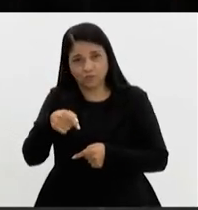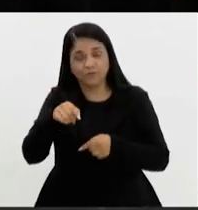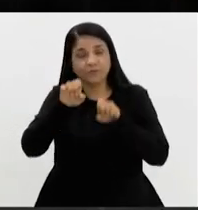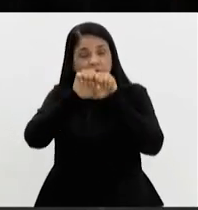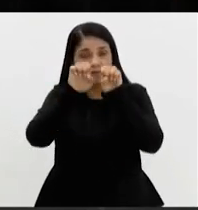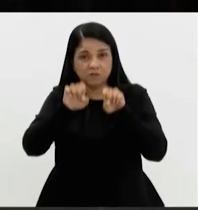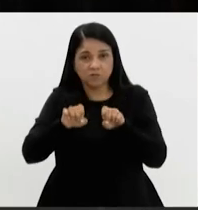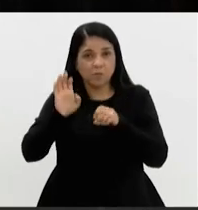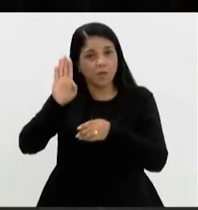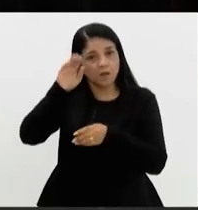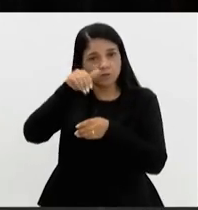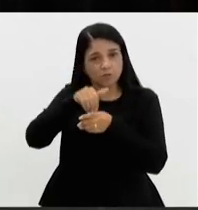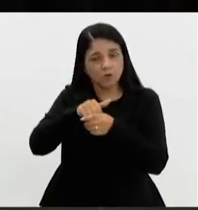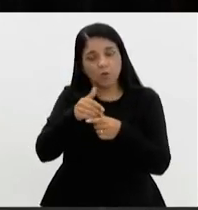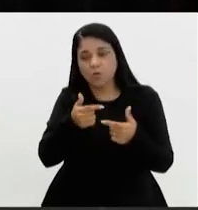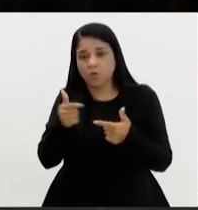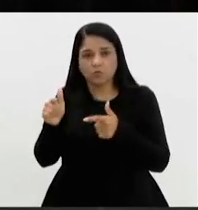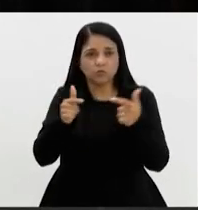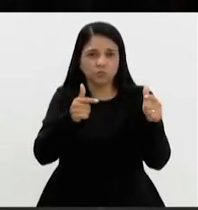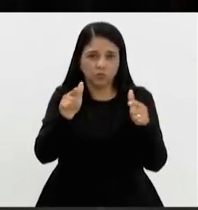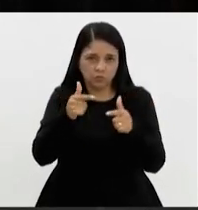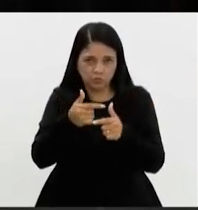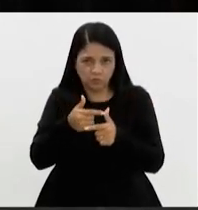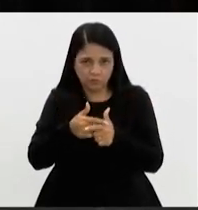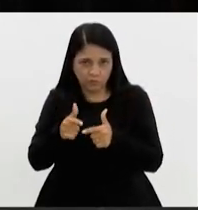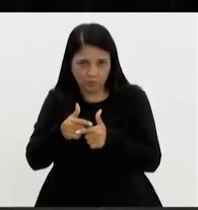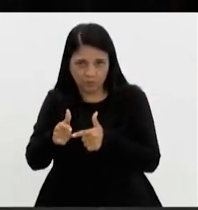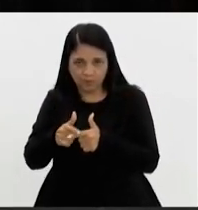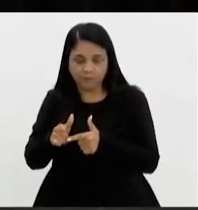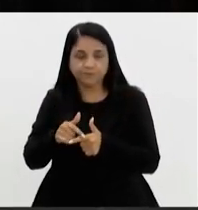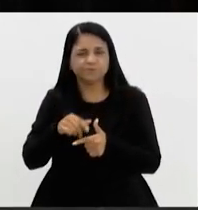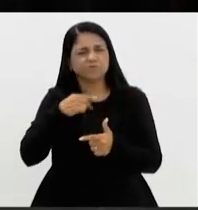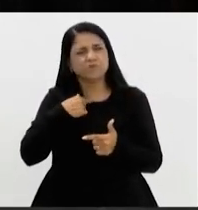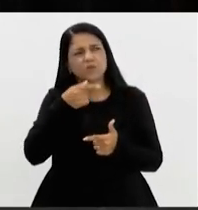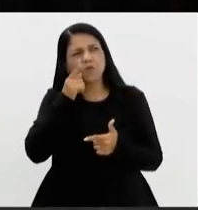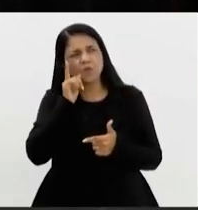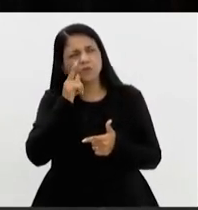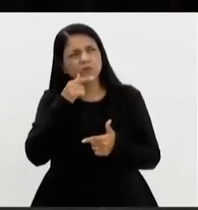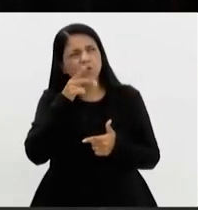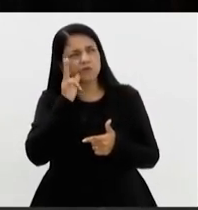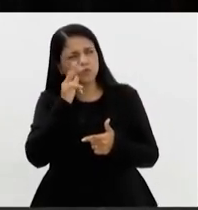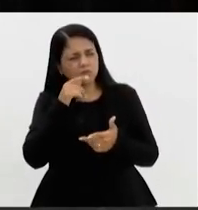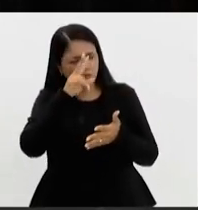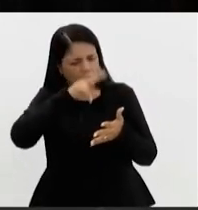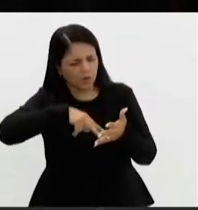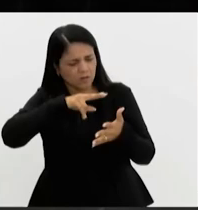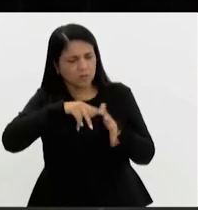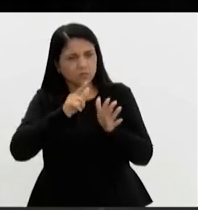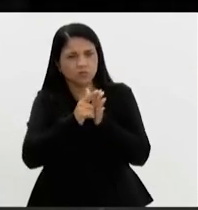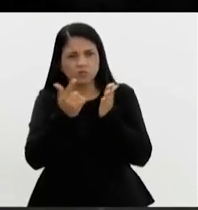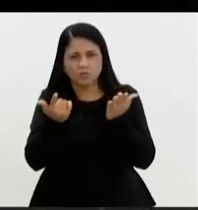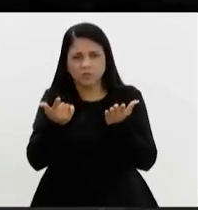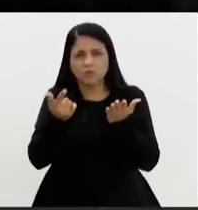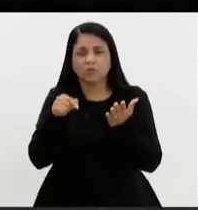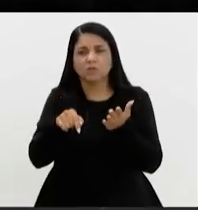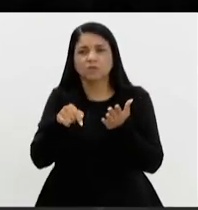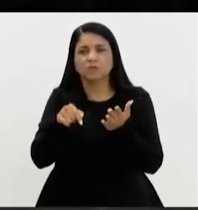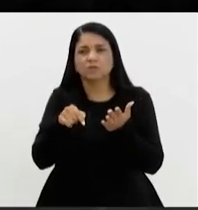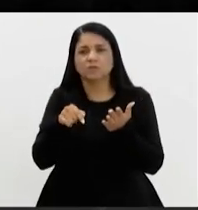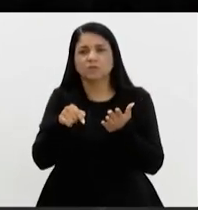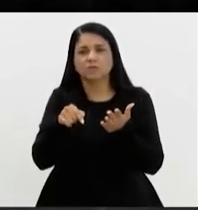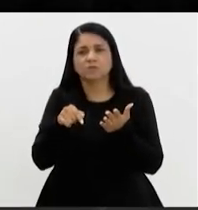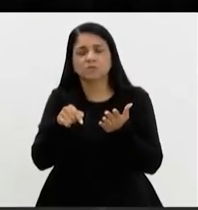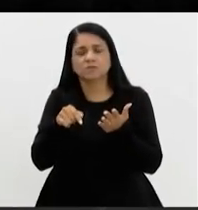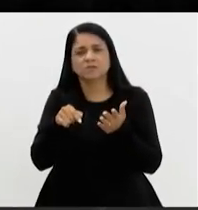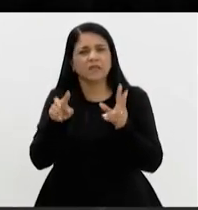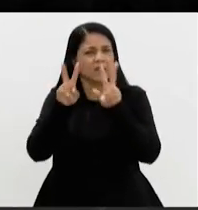eleitoral mas para diversas situações e eu tava lendo acho que ontem ou anteontem no jornal que esse